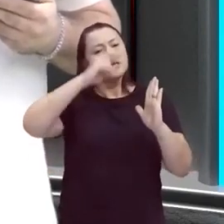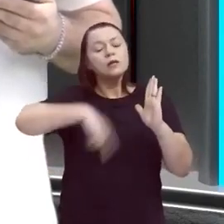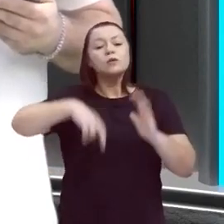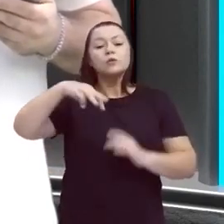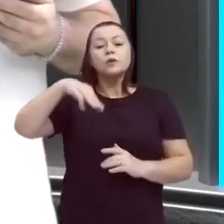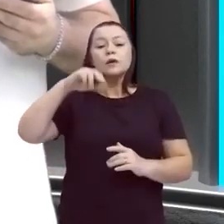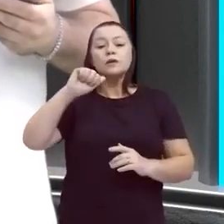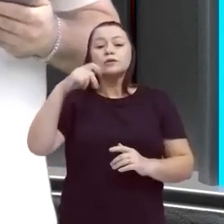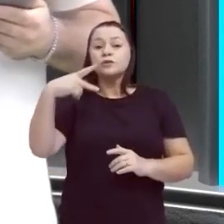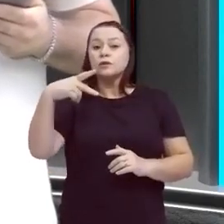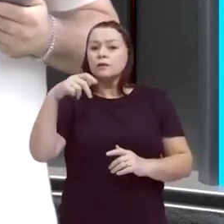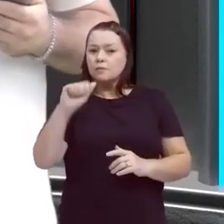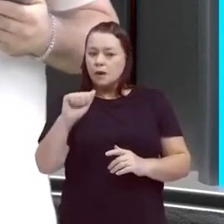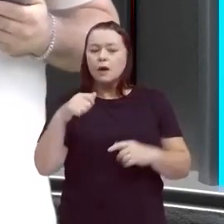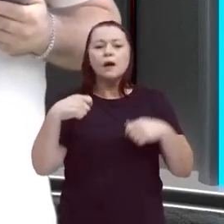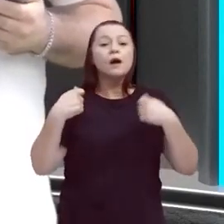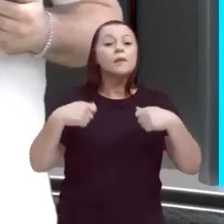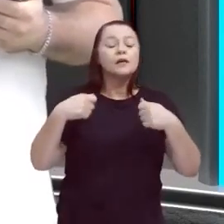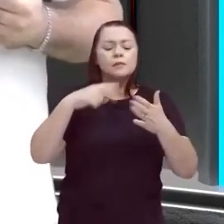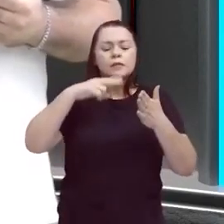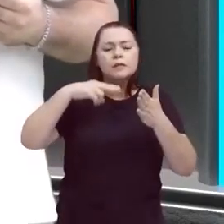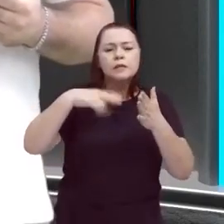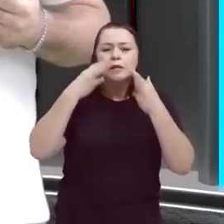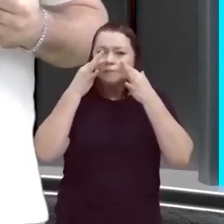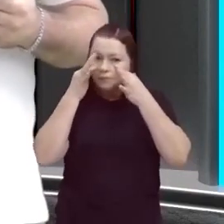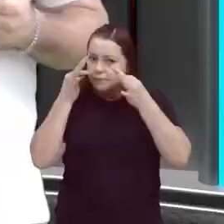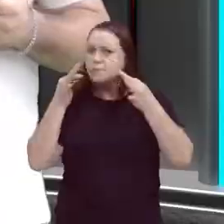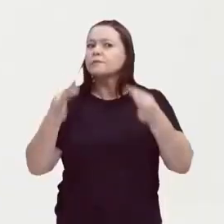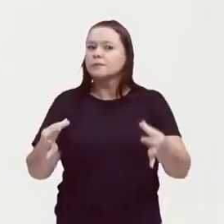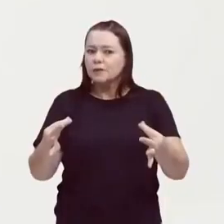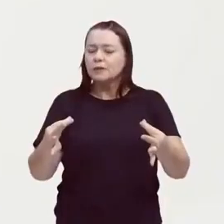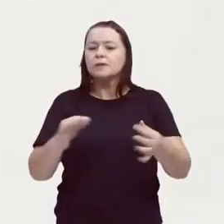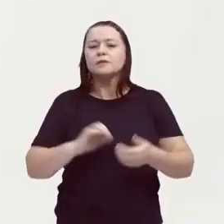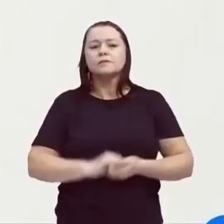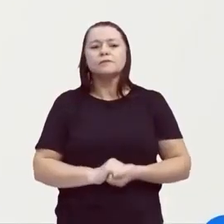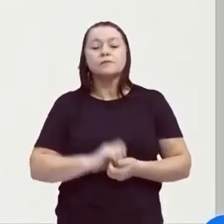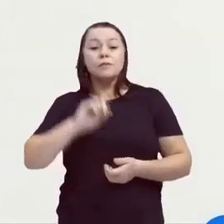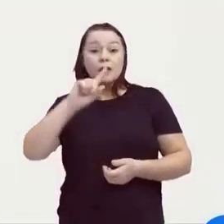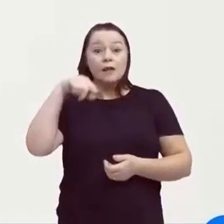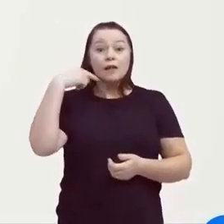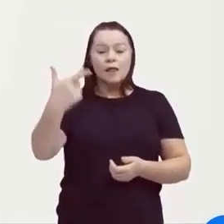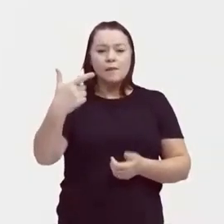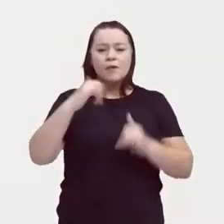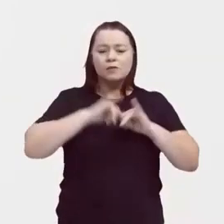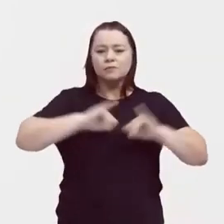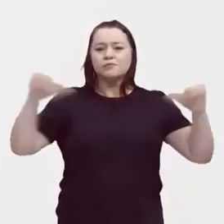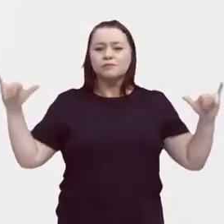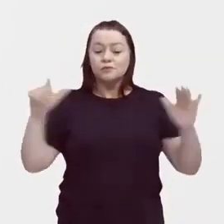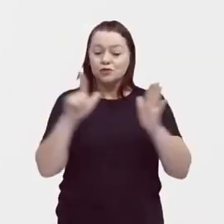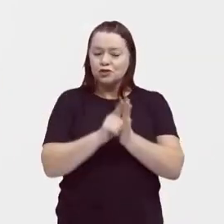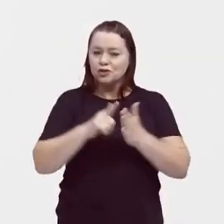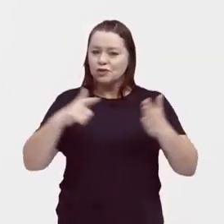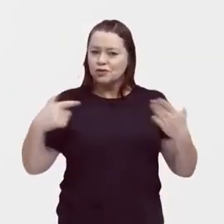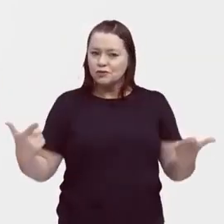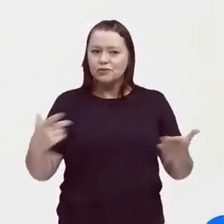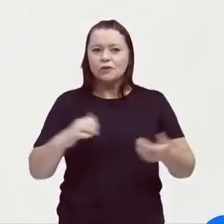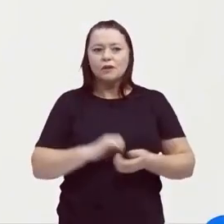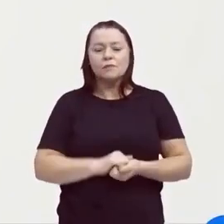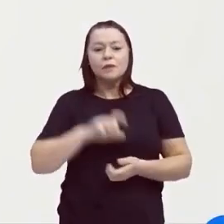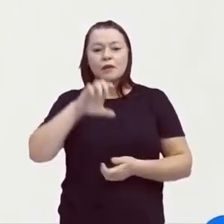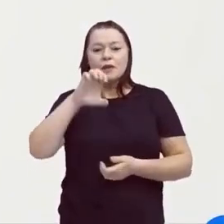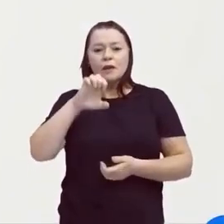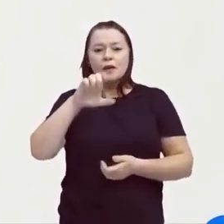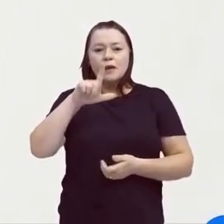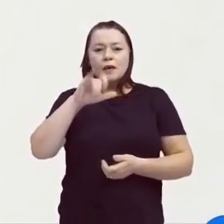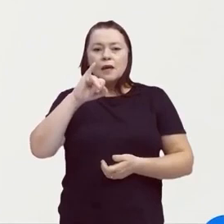ser feita com bastante atenção. Vamos à nossa próxima notícia. Eli realizou uma eleição em